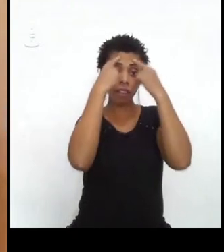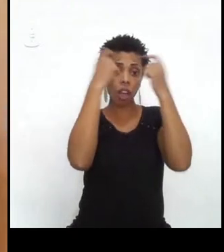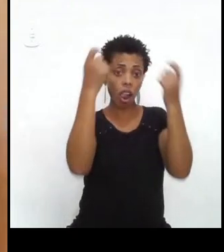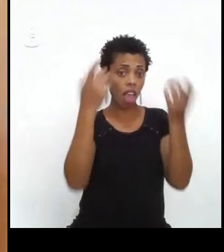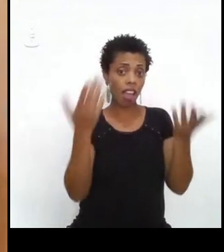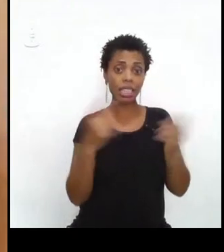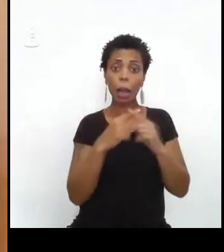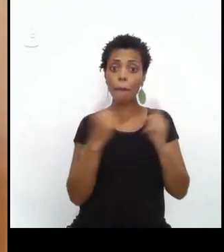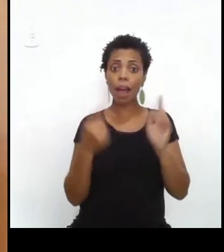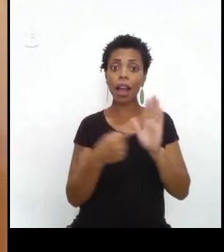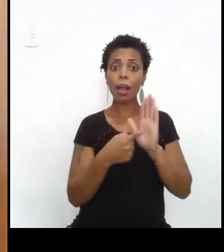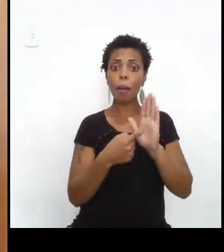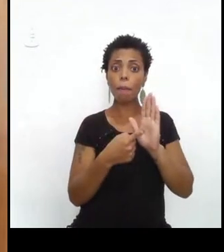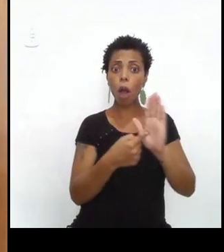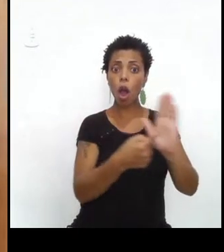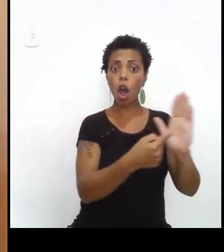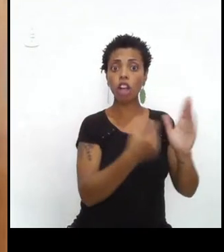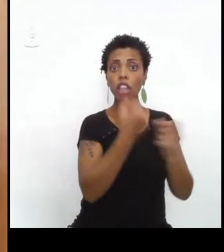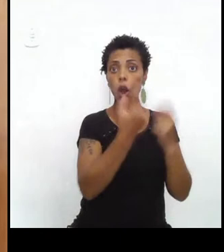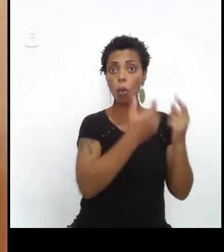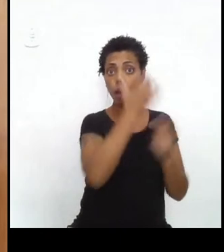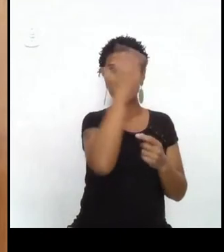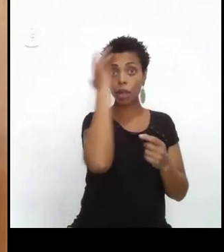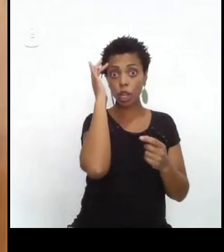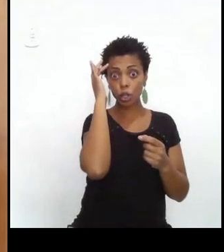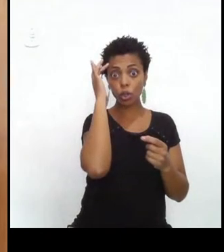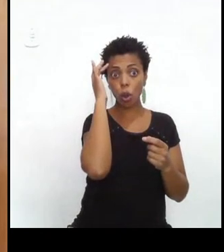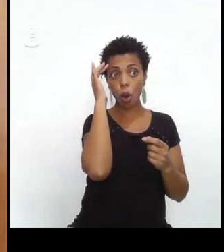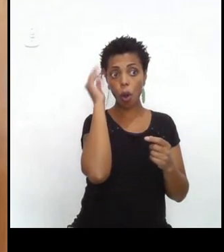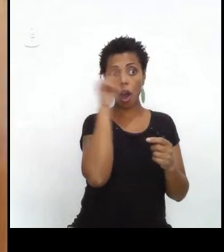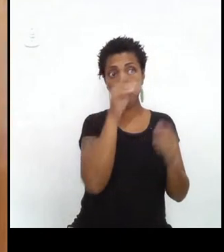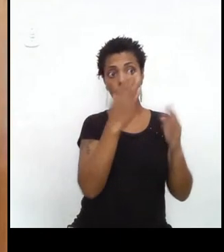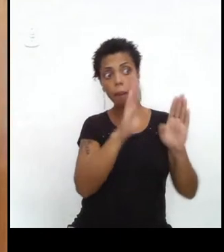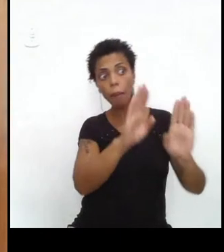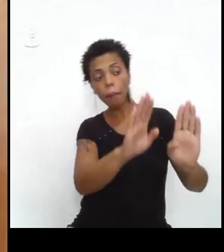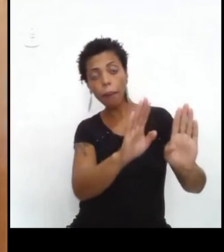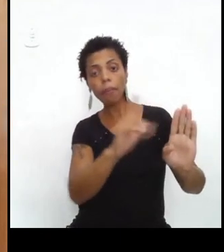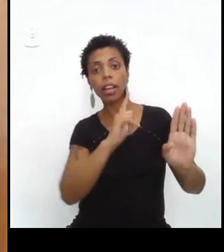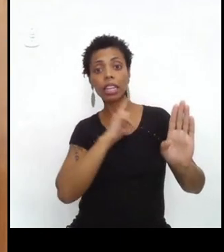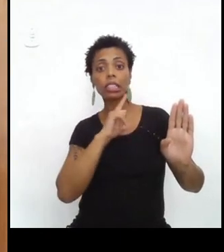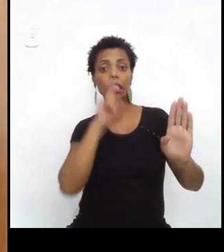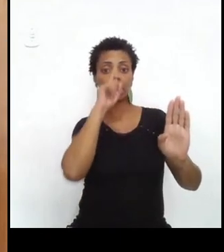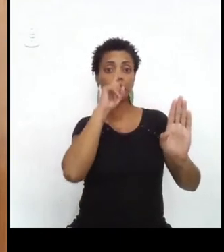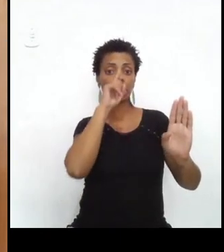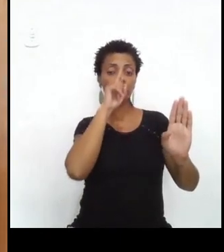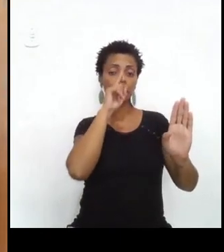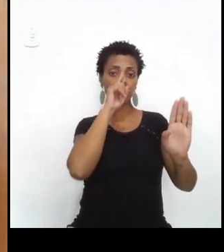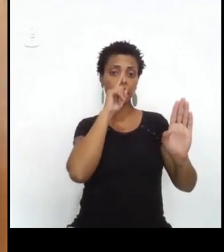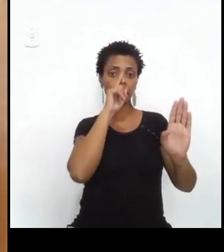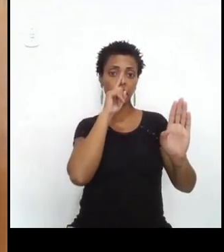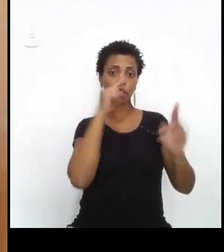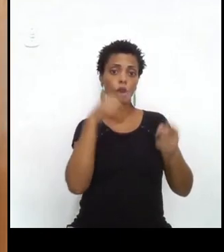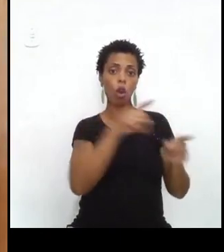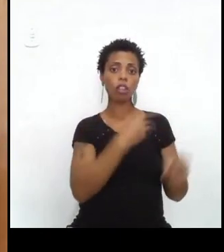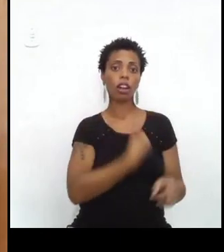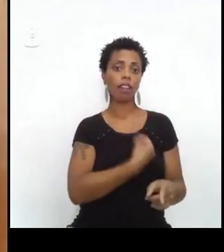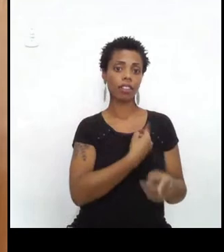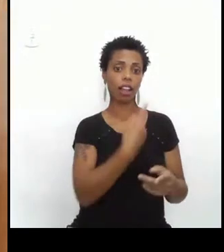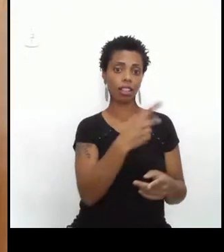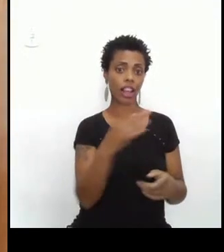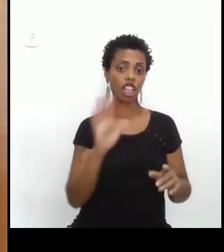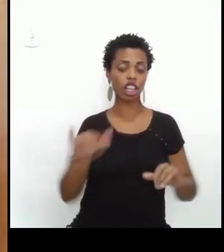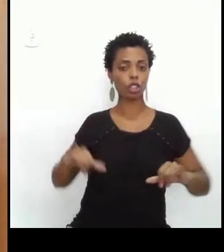posição da cabeça da mesma aparecemos Android na recurso André que abre não é O